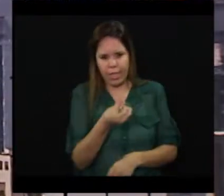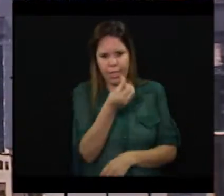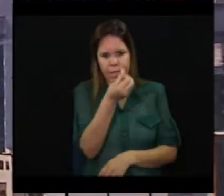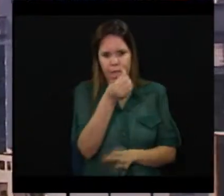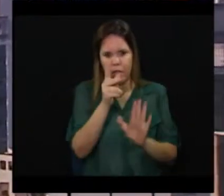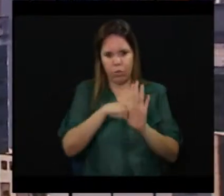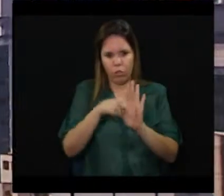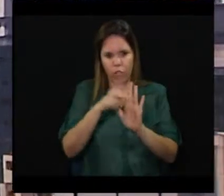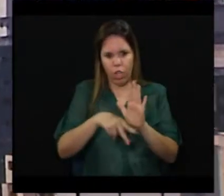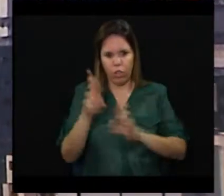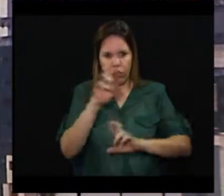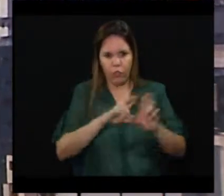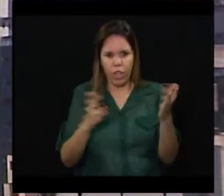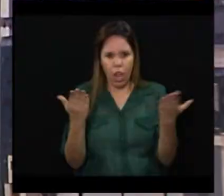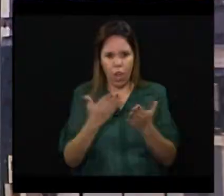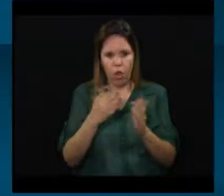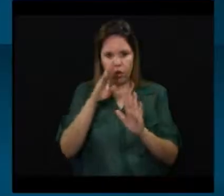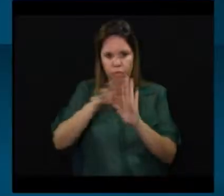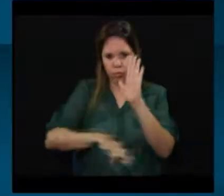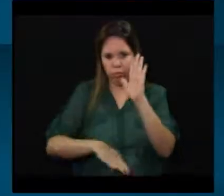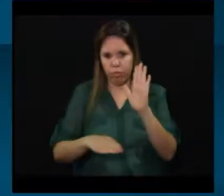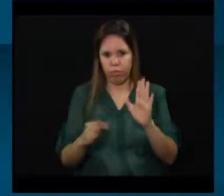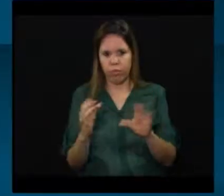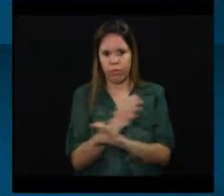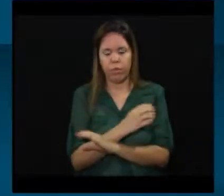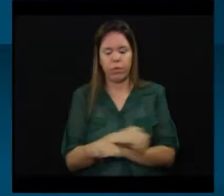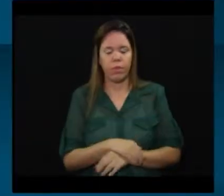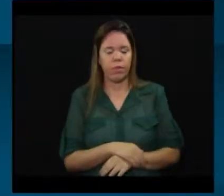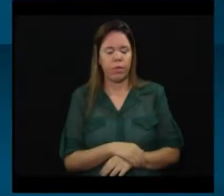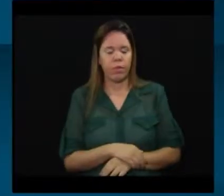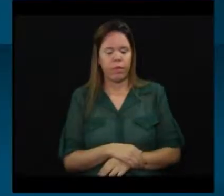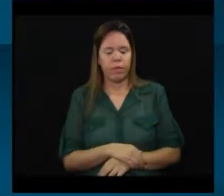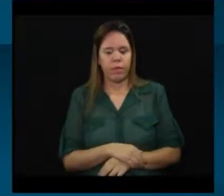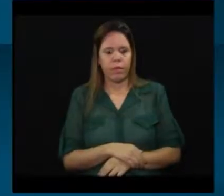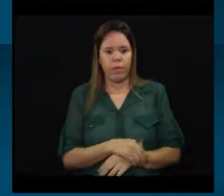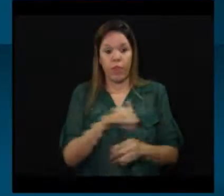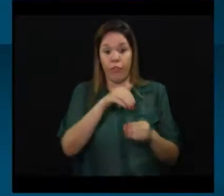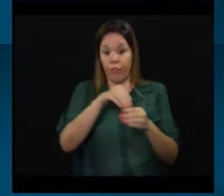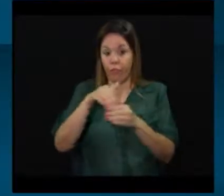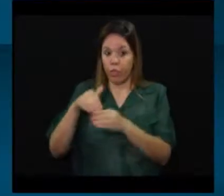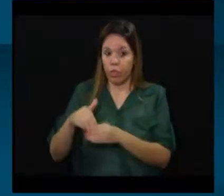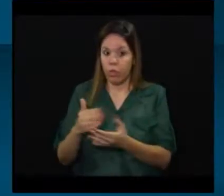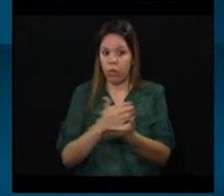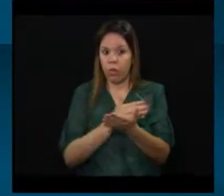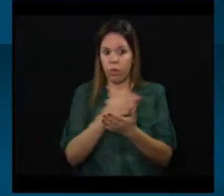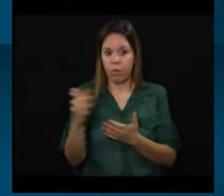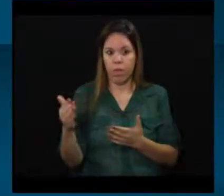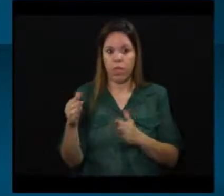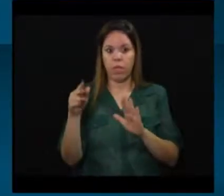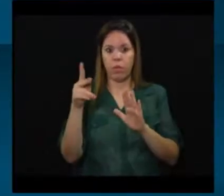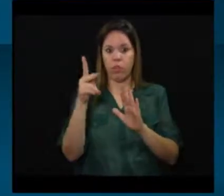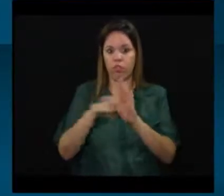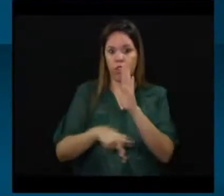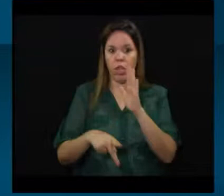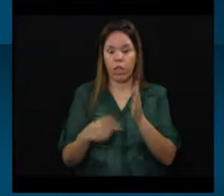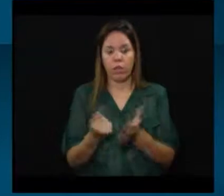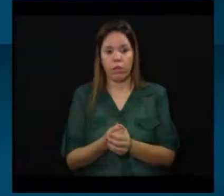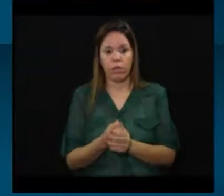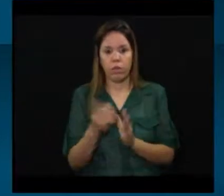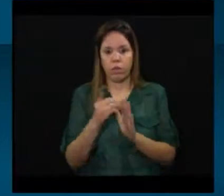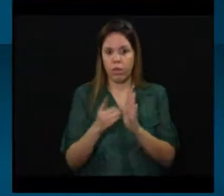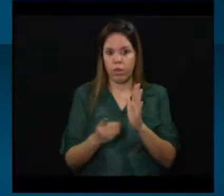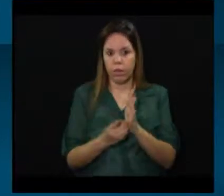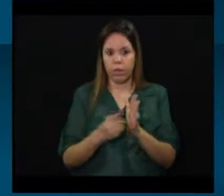projetos. Confira agora a pauta completa. A votação começa com o projeto de decreto legislativo de autoria do vereador Vinícius